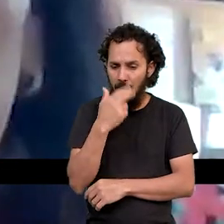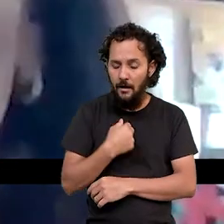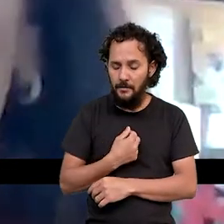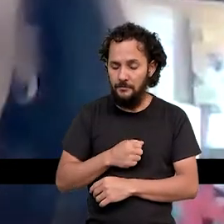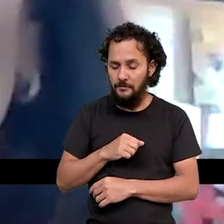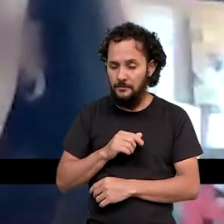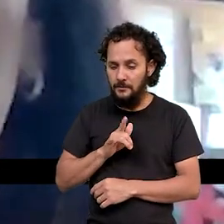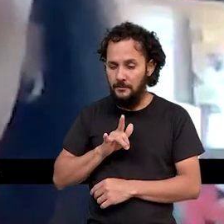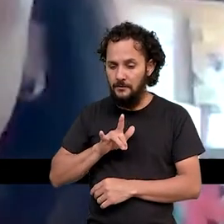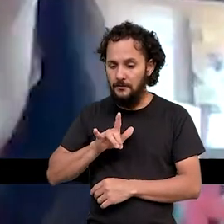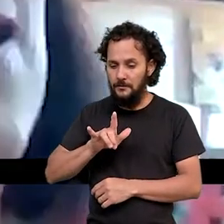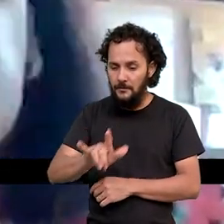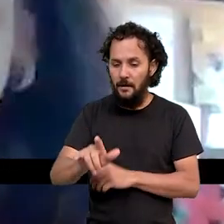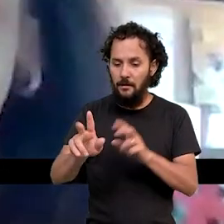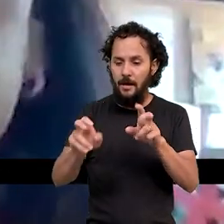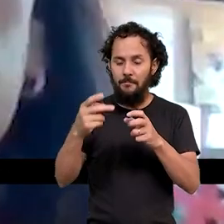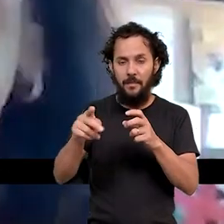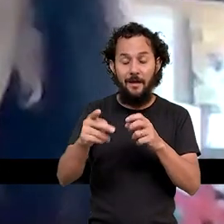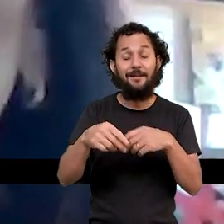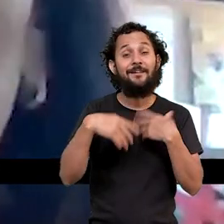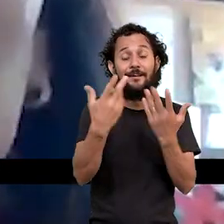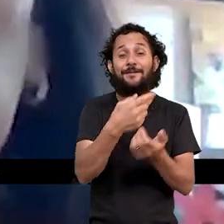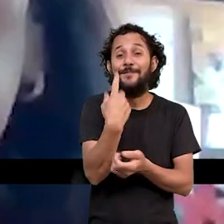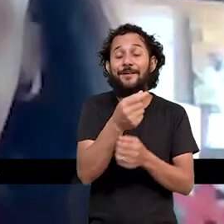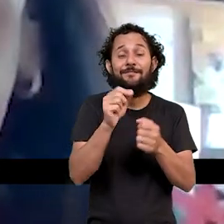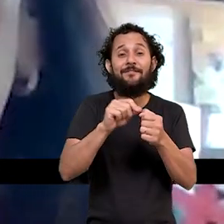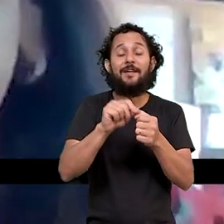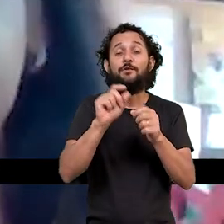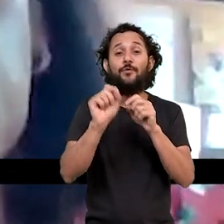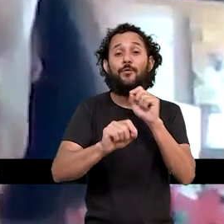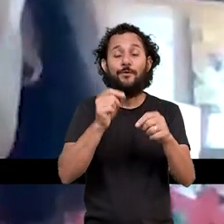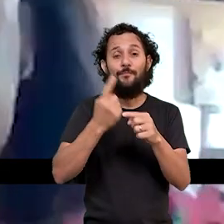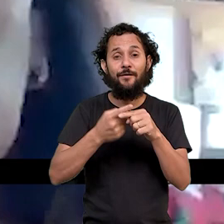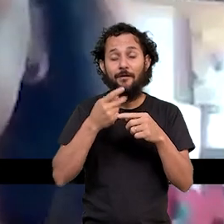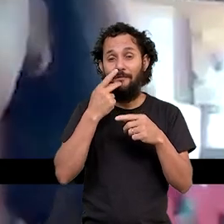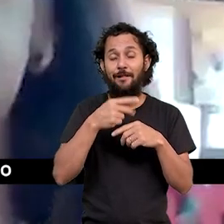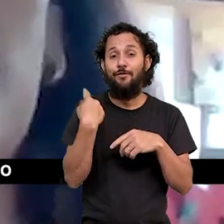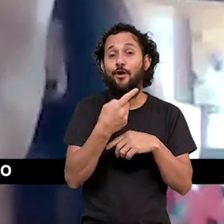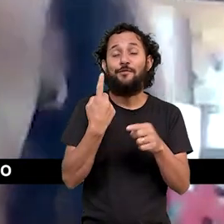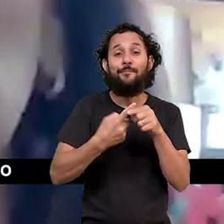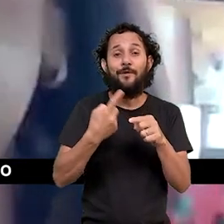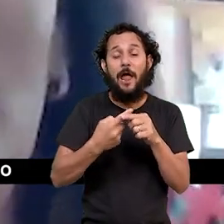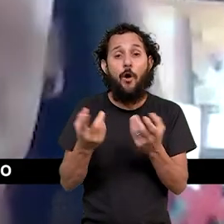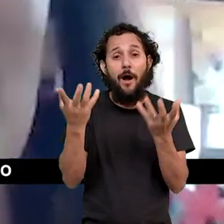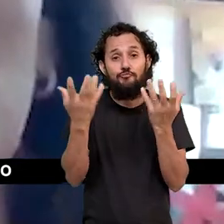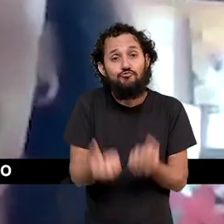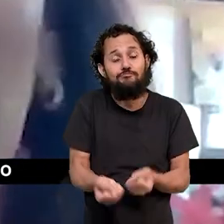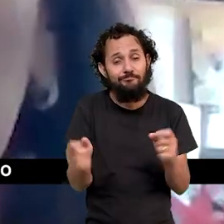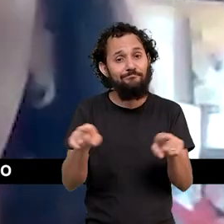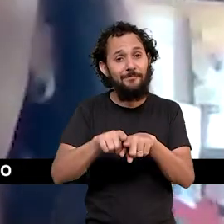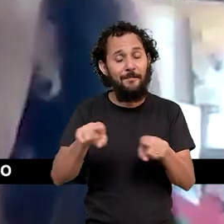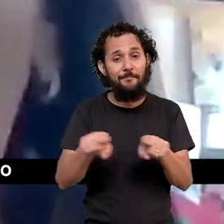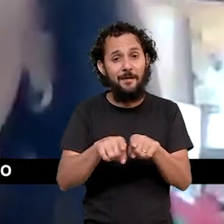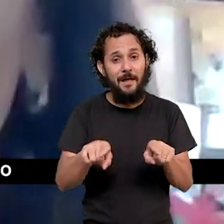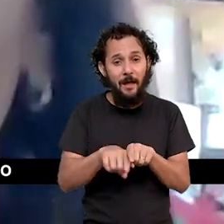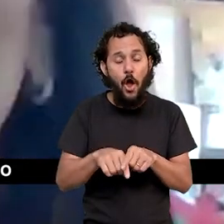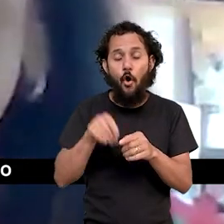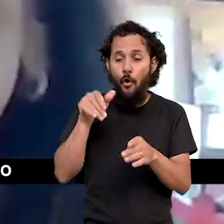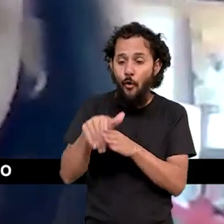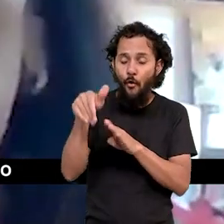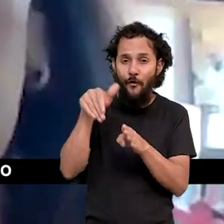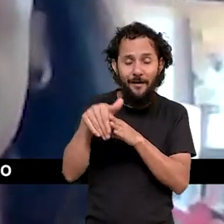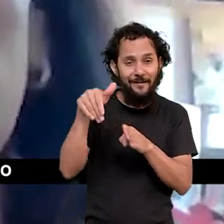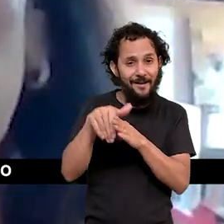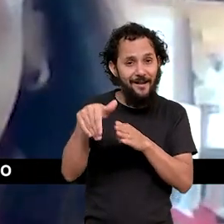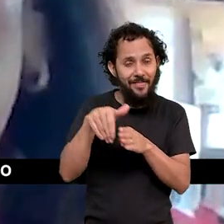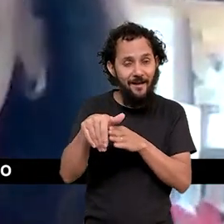apaixonada pela temática, e nós acabamos fazendo, porque eu falo nós, porque eu assumi também a